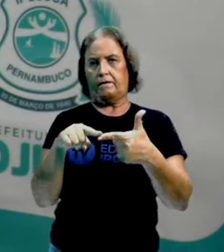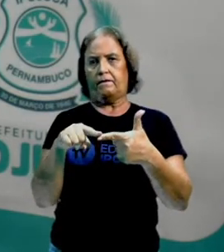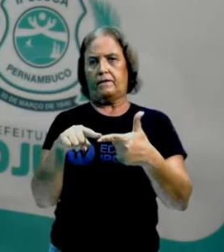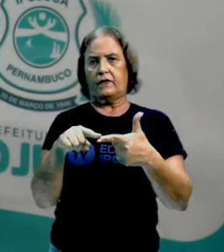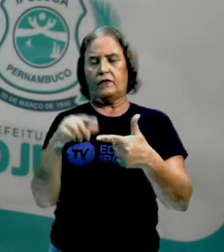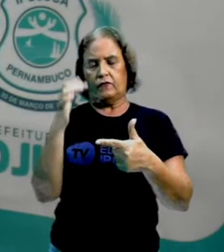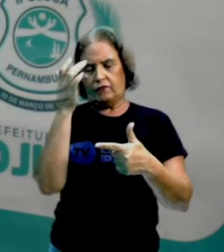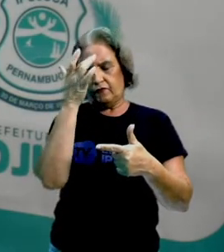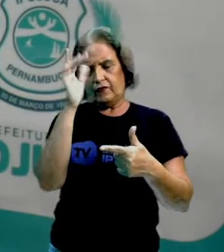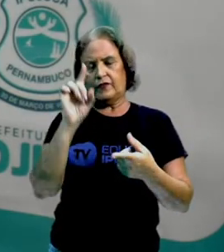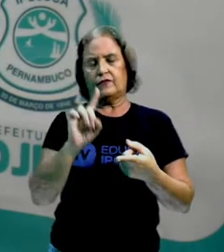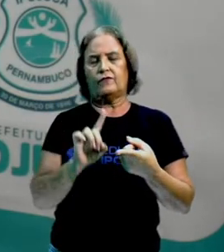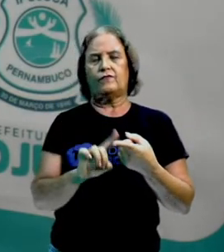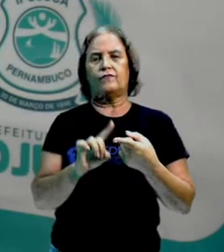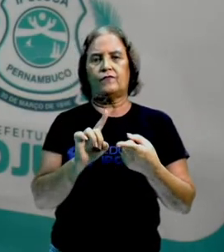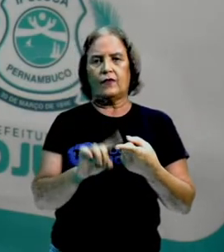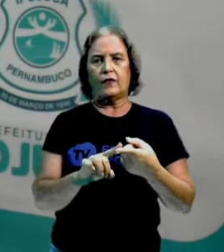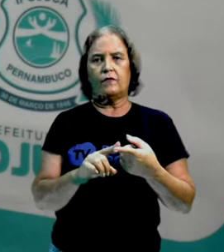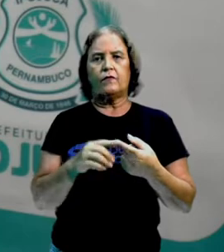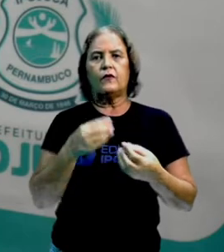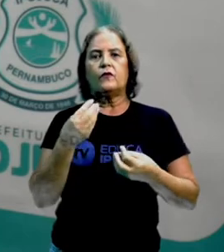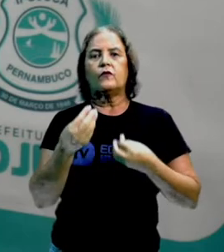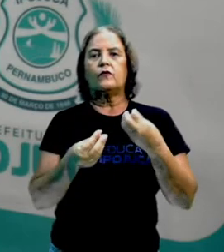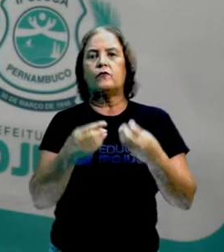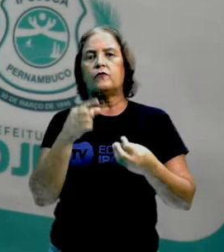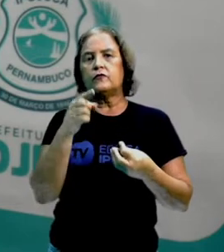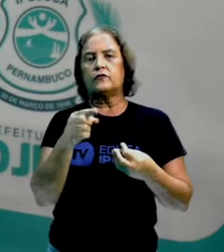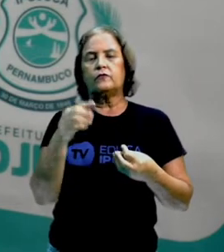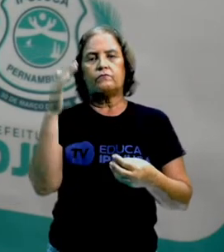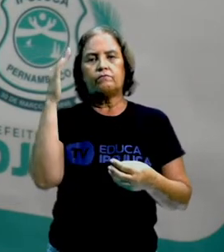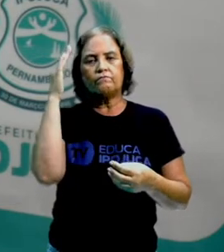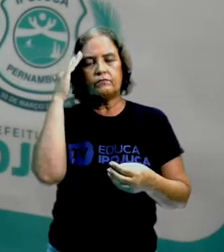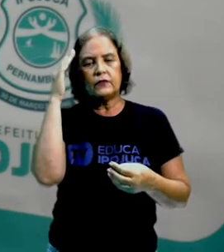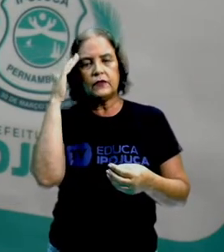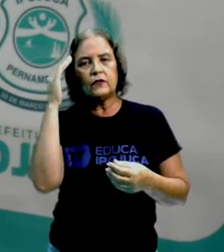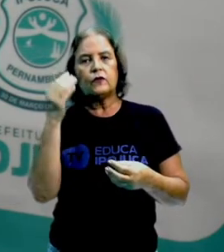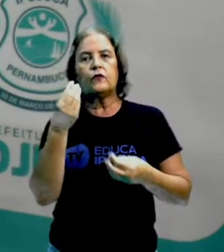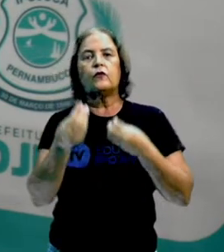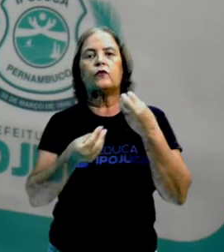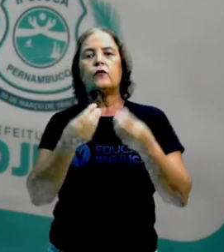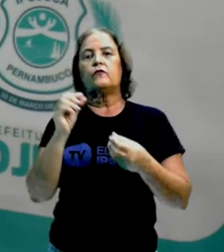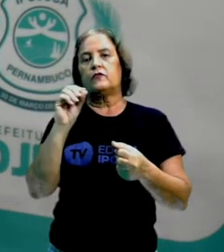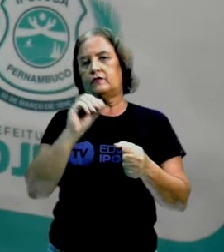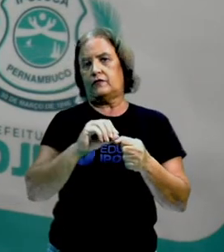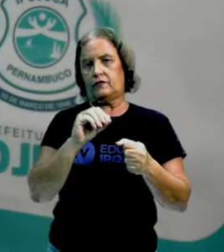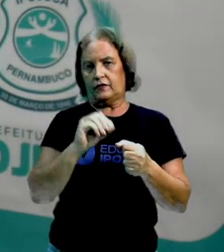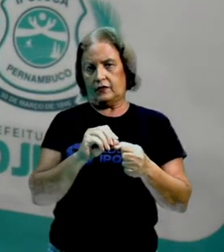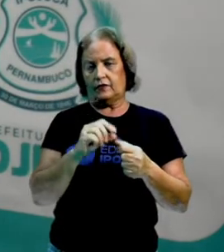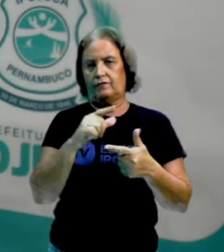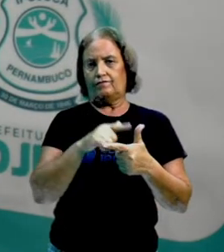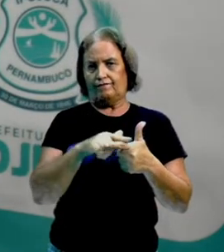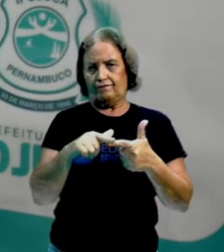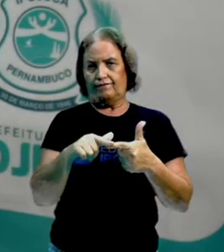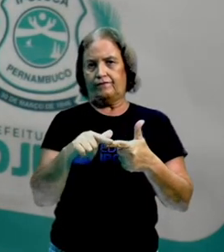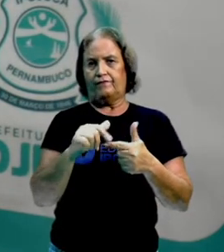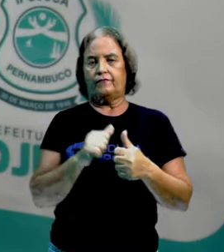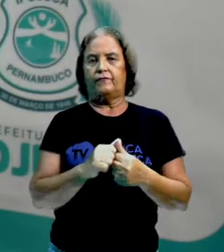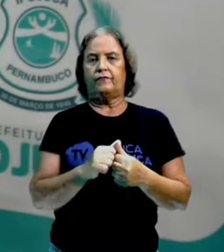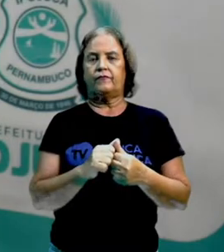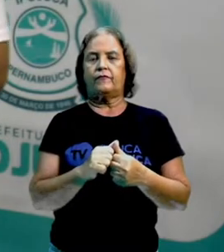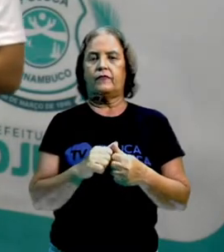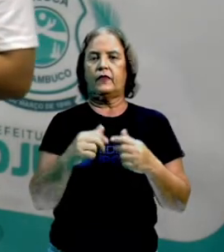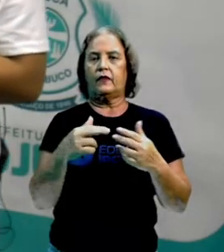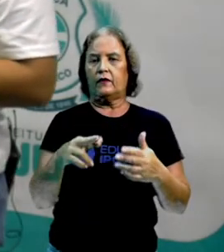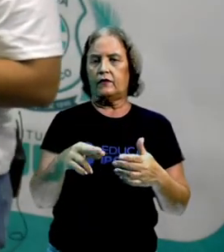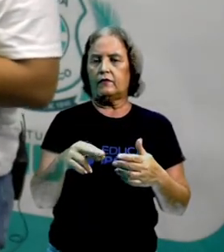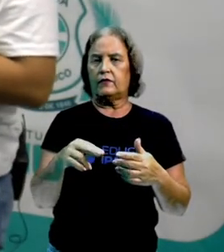super fácil, diante da forma como você vai pensar, como você vai agir diante da situação problema. Resolva